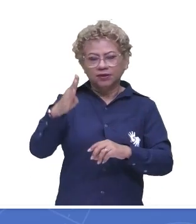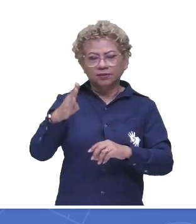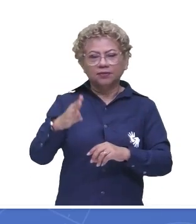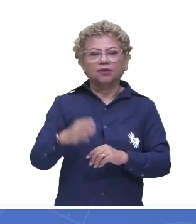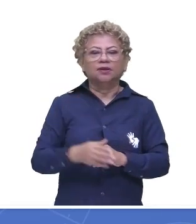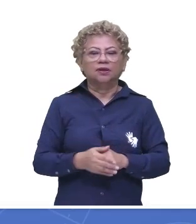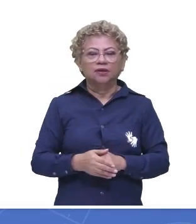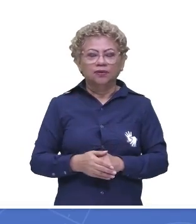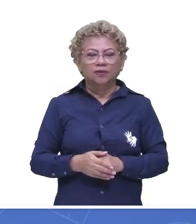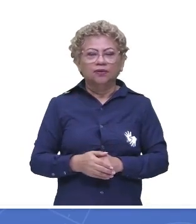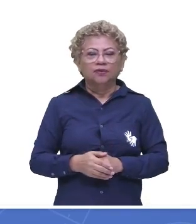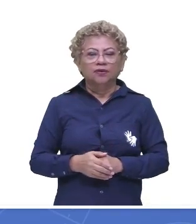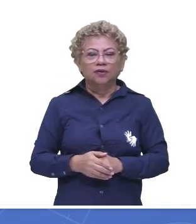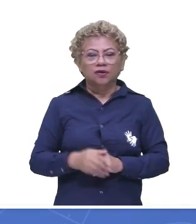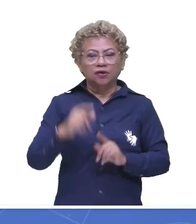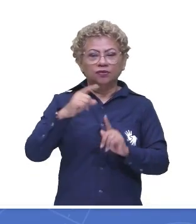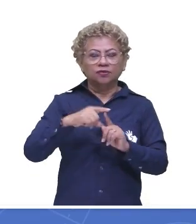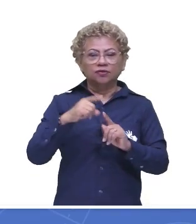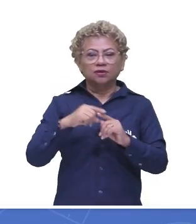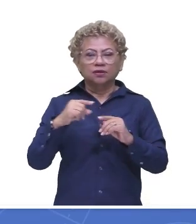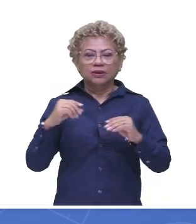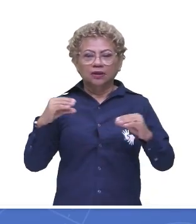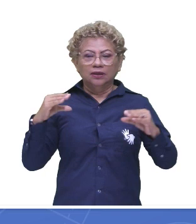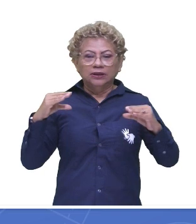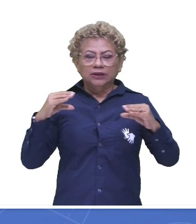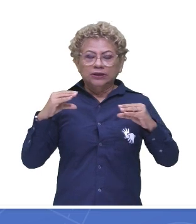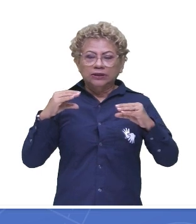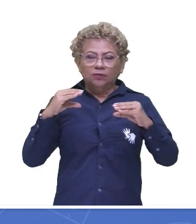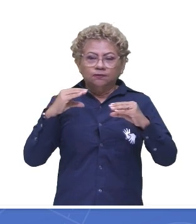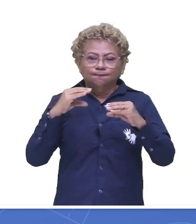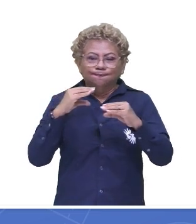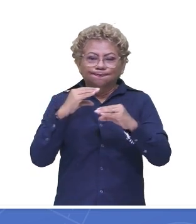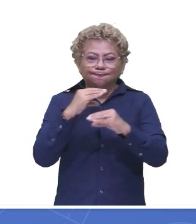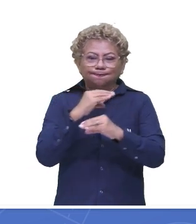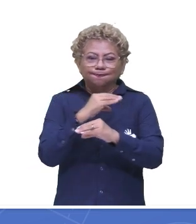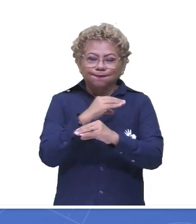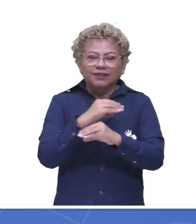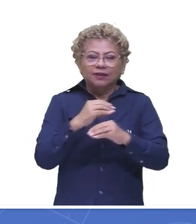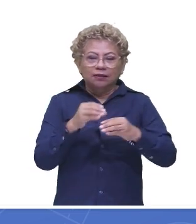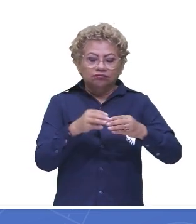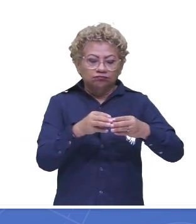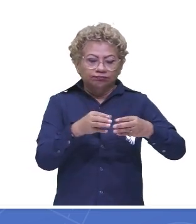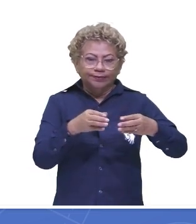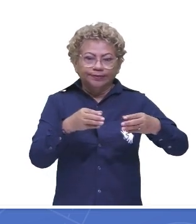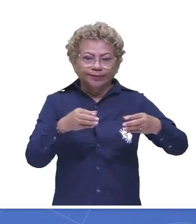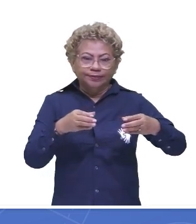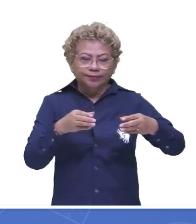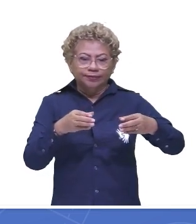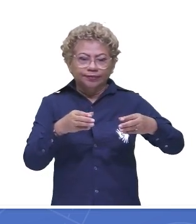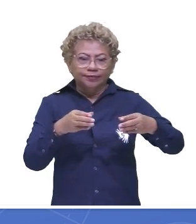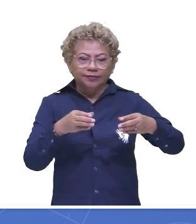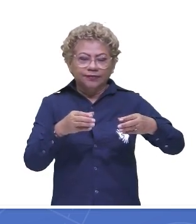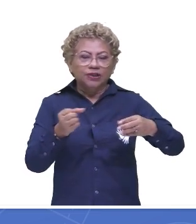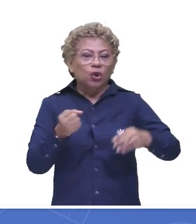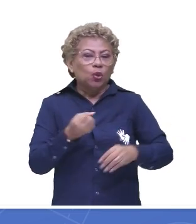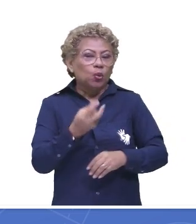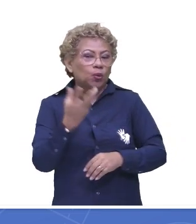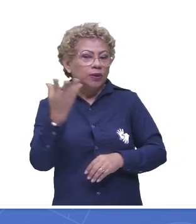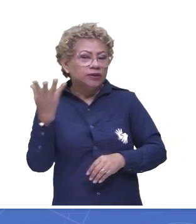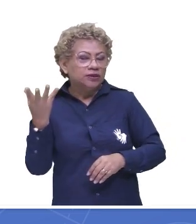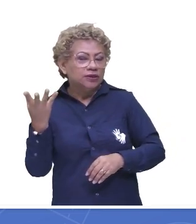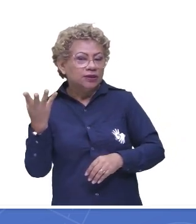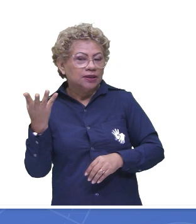calor latente. Veja só, calor latente é a grandeza física que está relacionada com a quantidade de